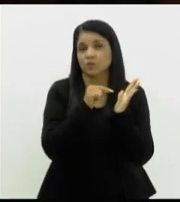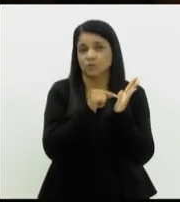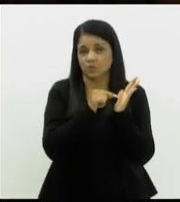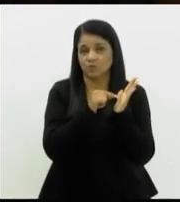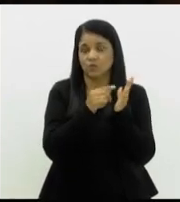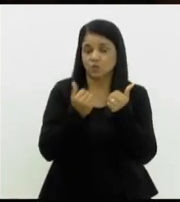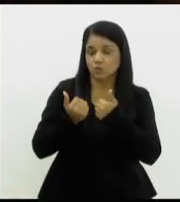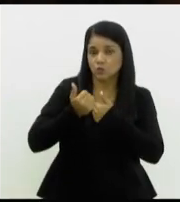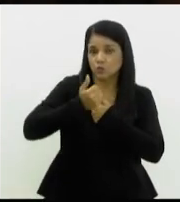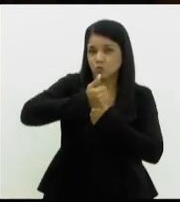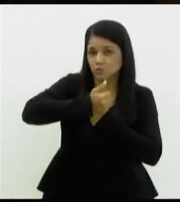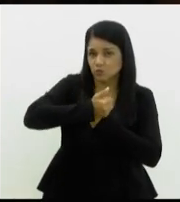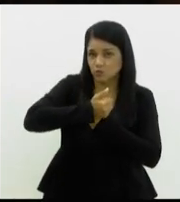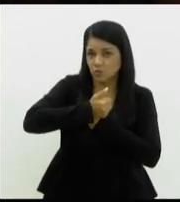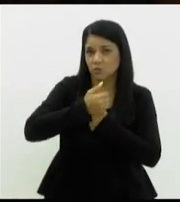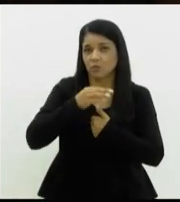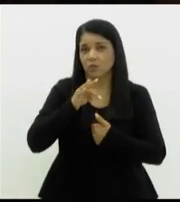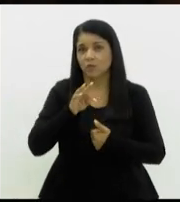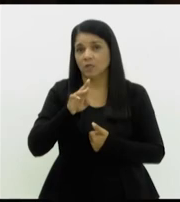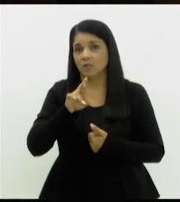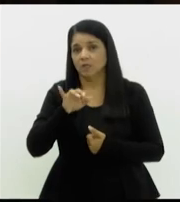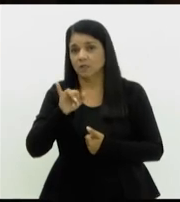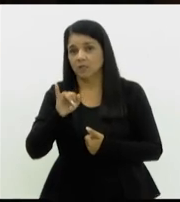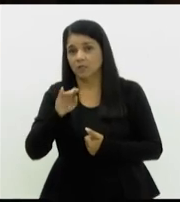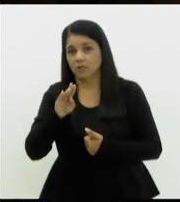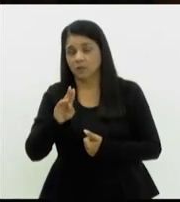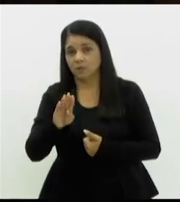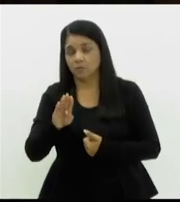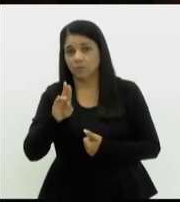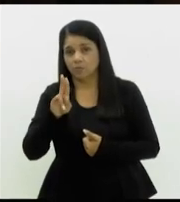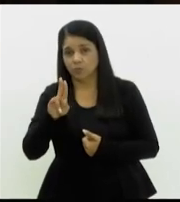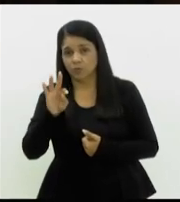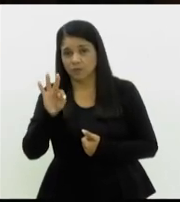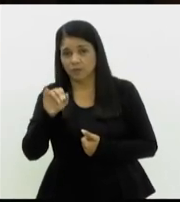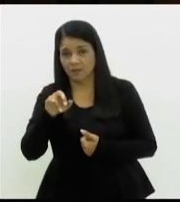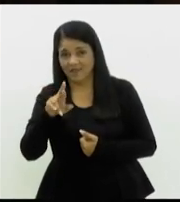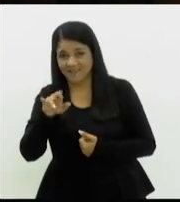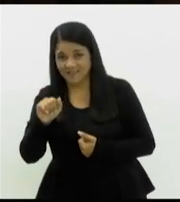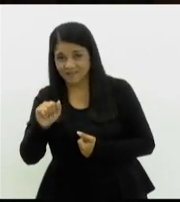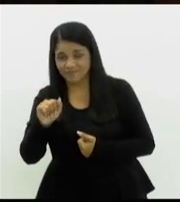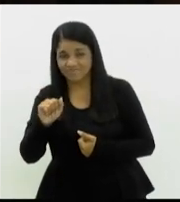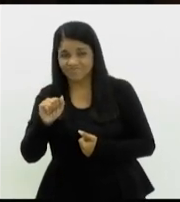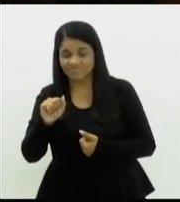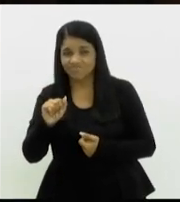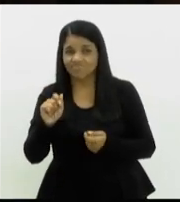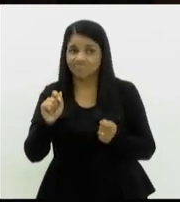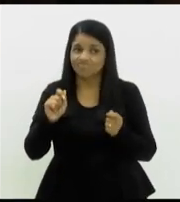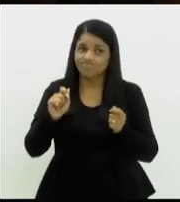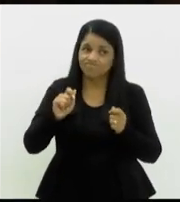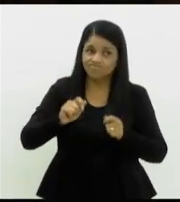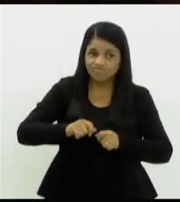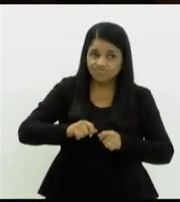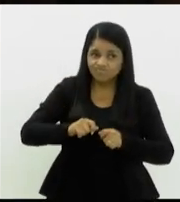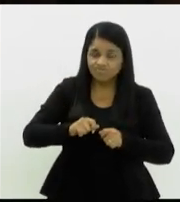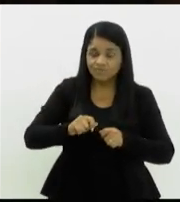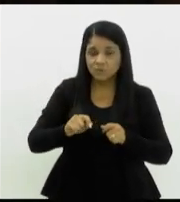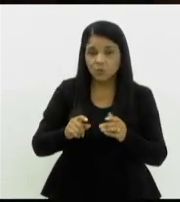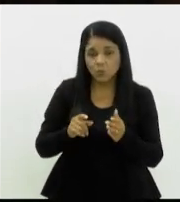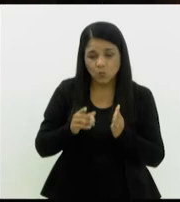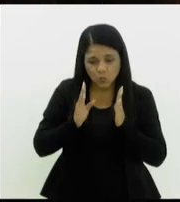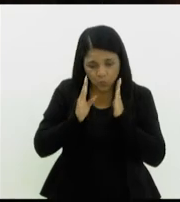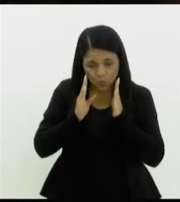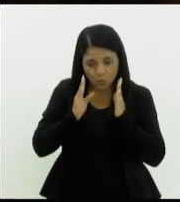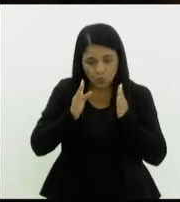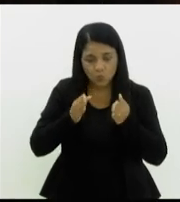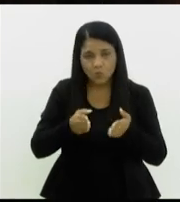a substituição tributária, em algum momento, se torne uma via de mão única, onde,